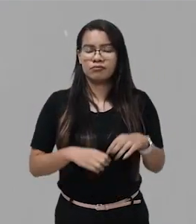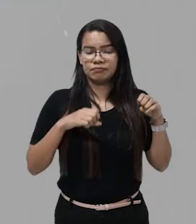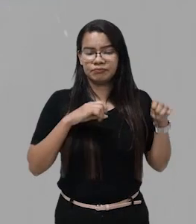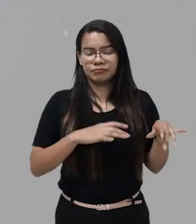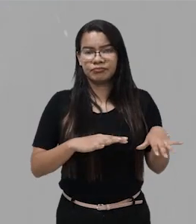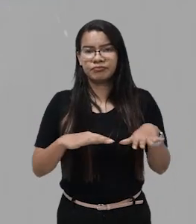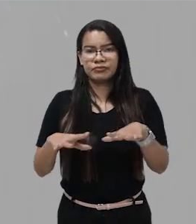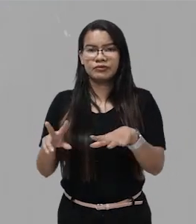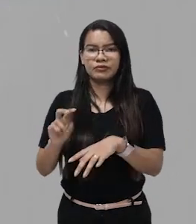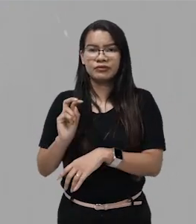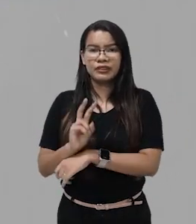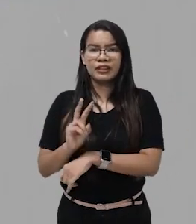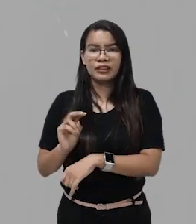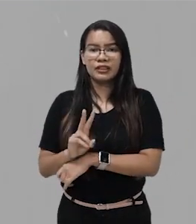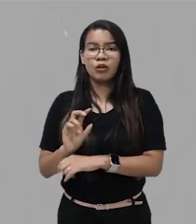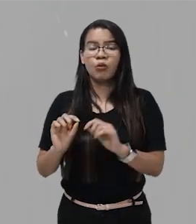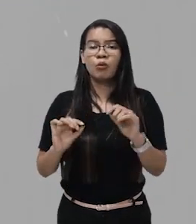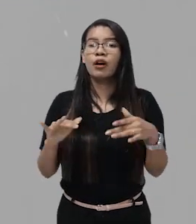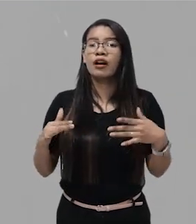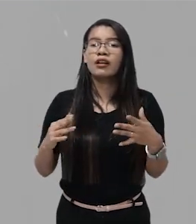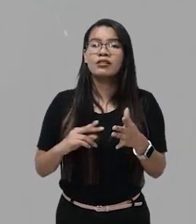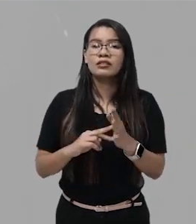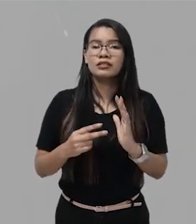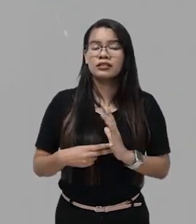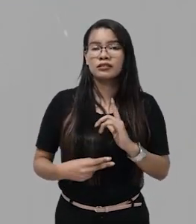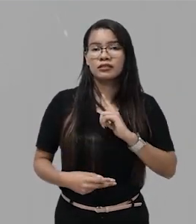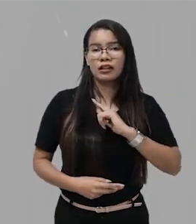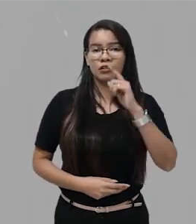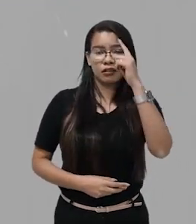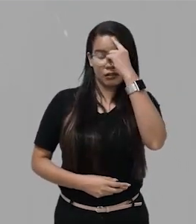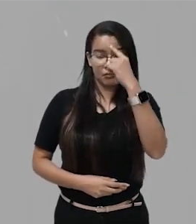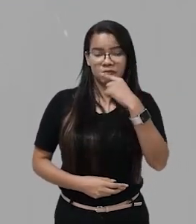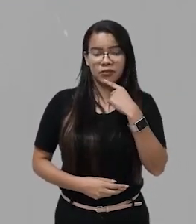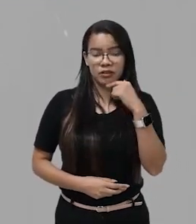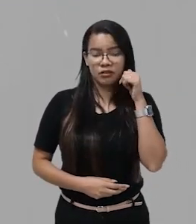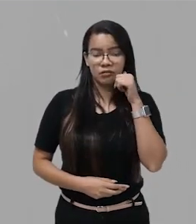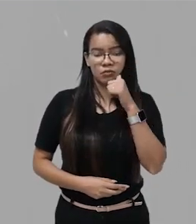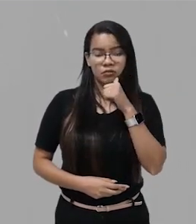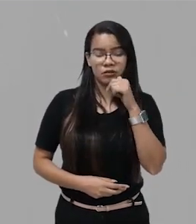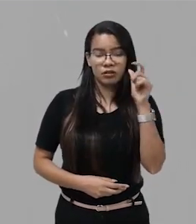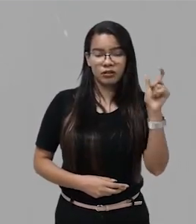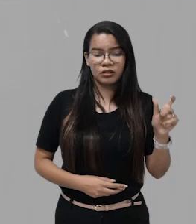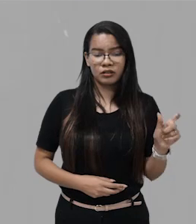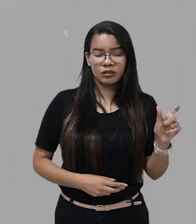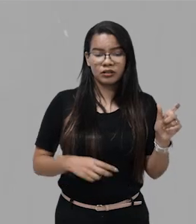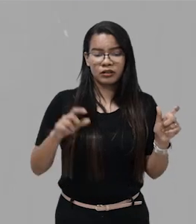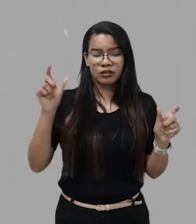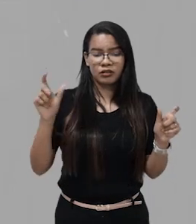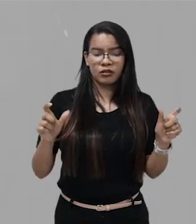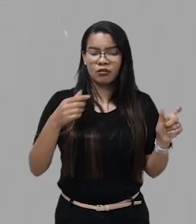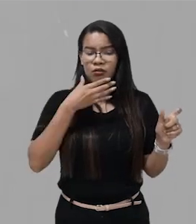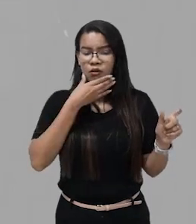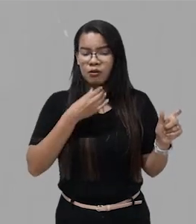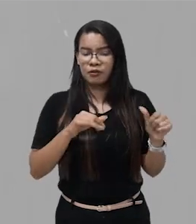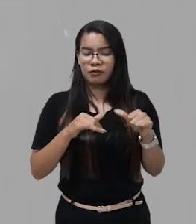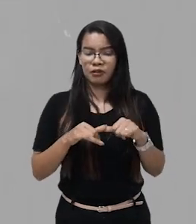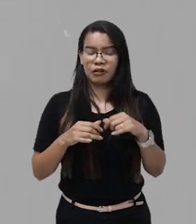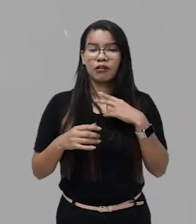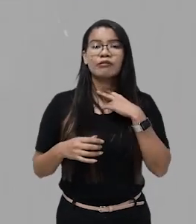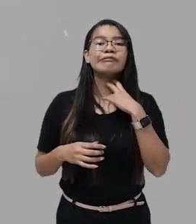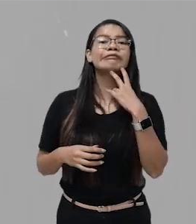virilizantes. O que é isso? Está aqui, ó, coloquei aqui uma imagem. A mulher tanto quanto o homem, eles ficam com a voz mais